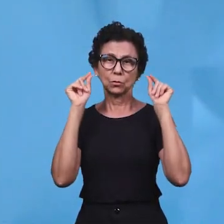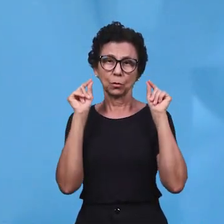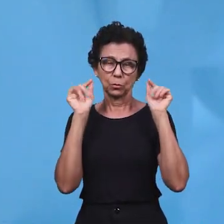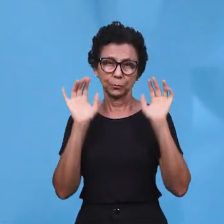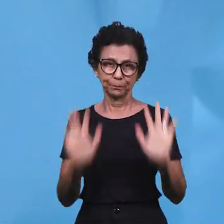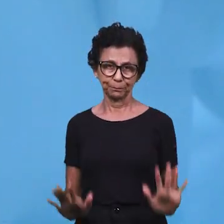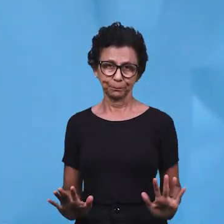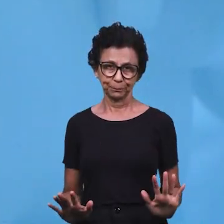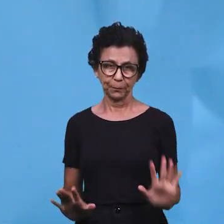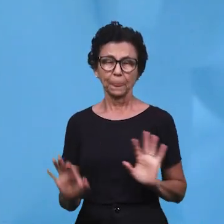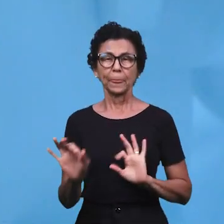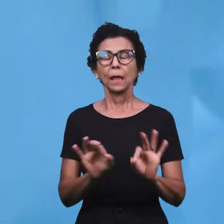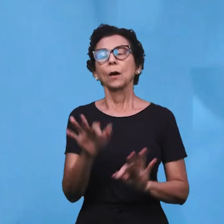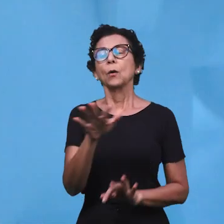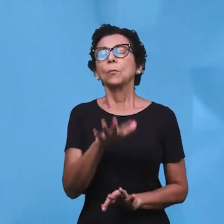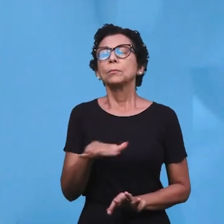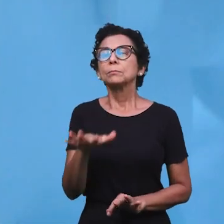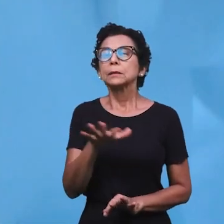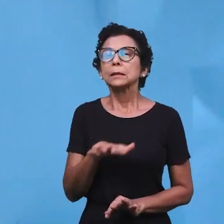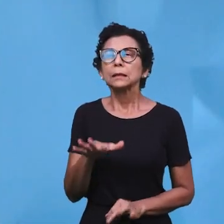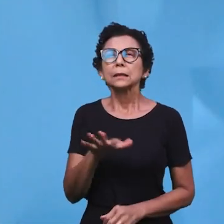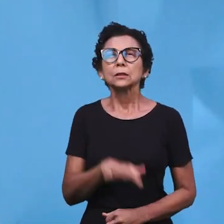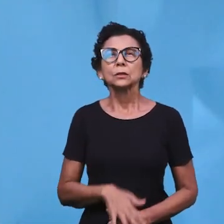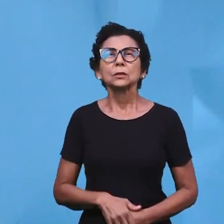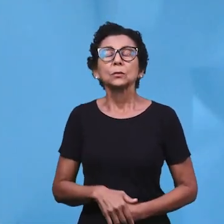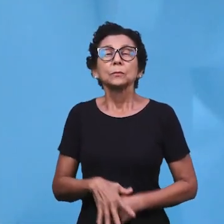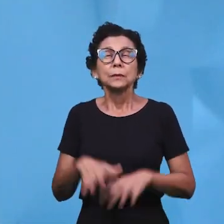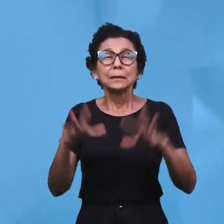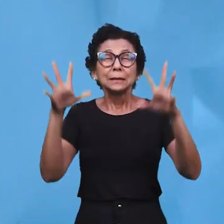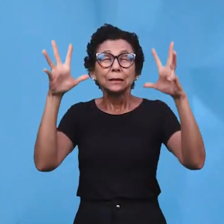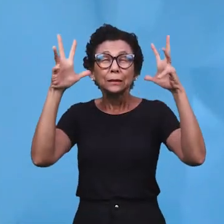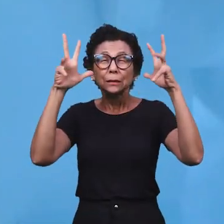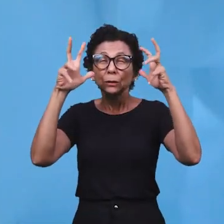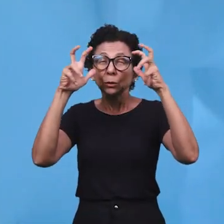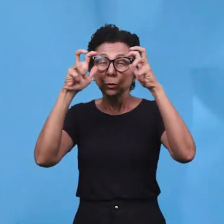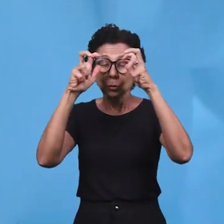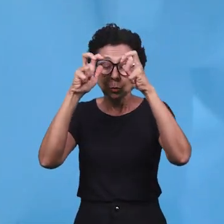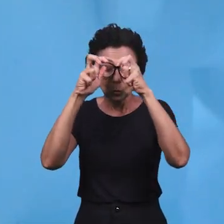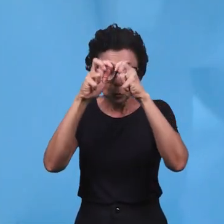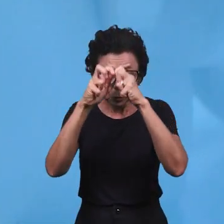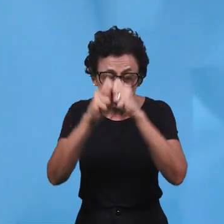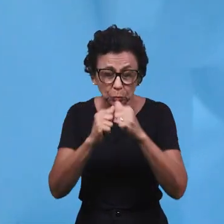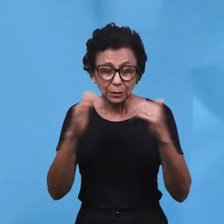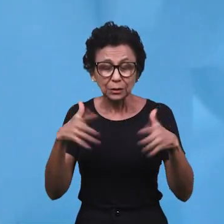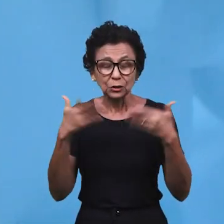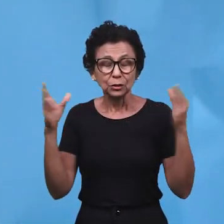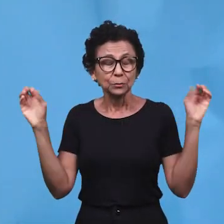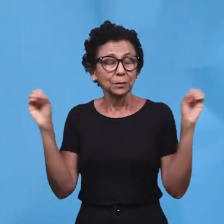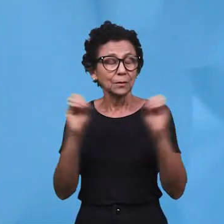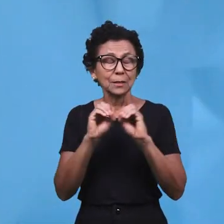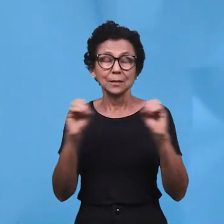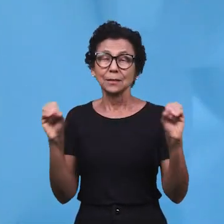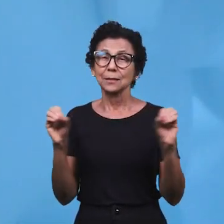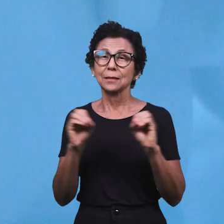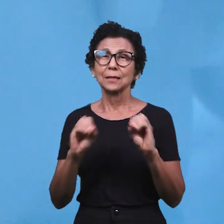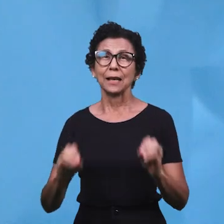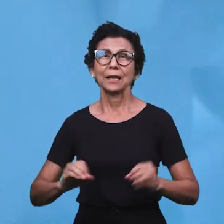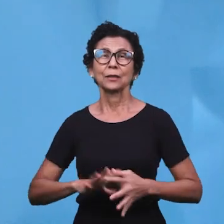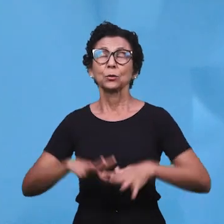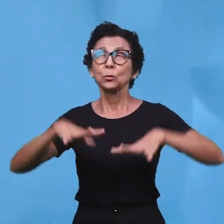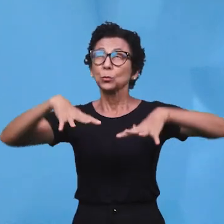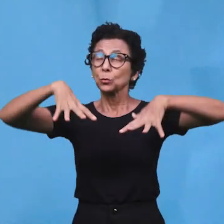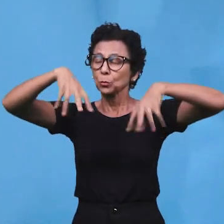o ambiente. O ambiente tem que ser o máximo possível escuro, sem estímulo luminoso. Então, essa